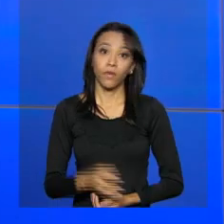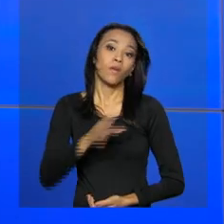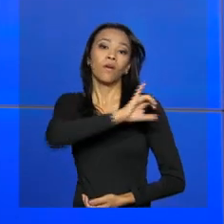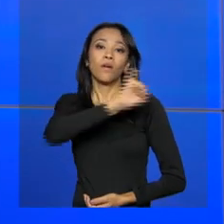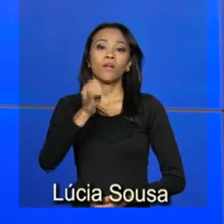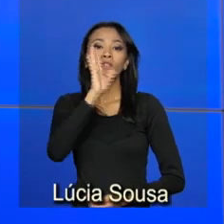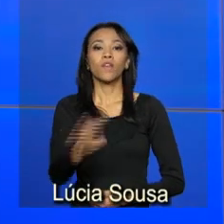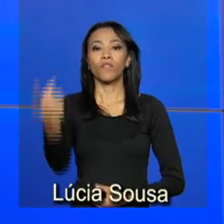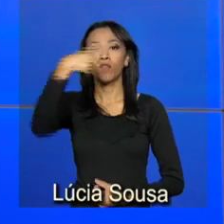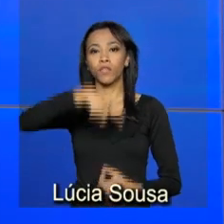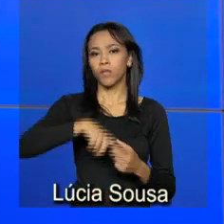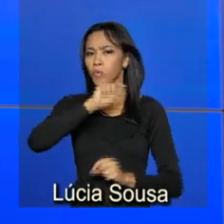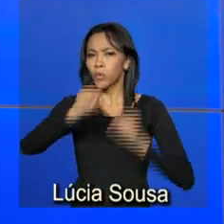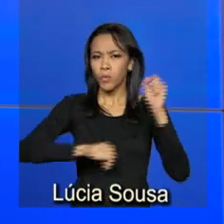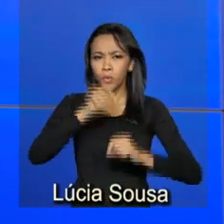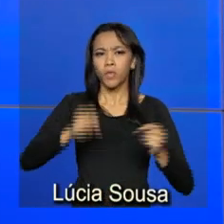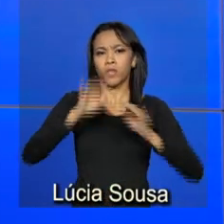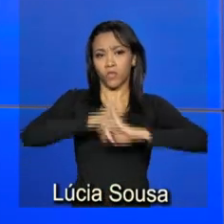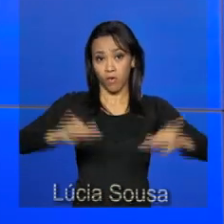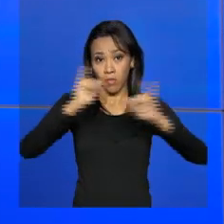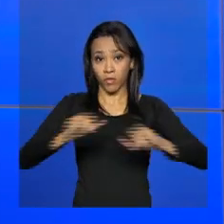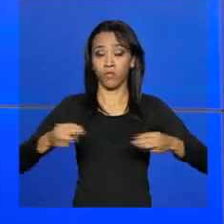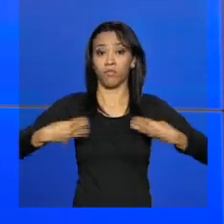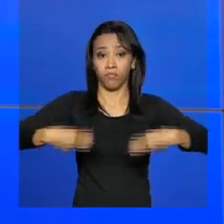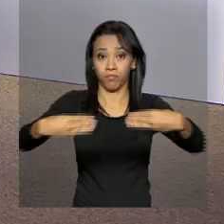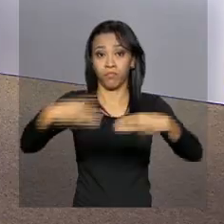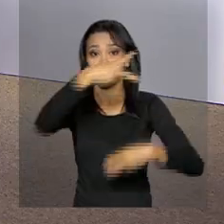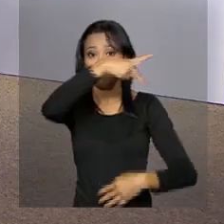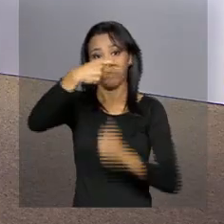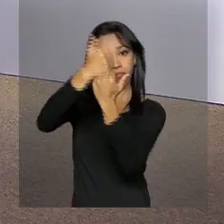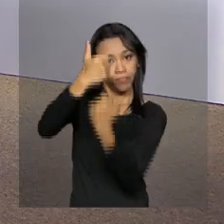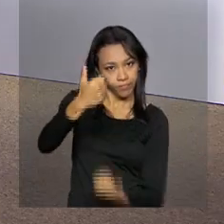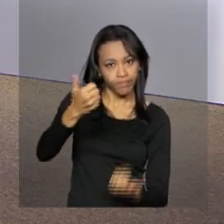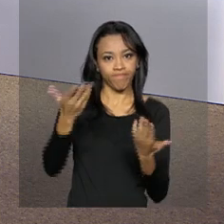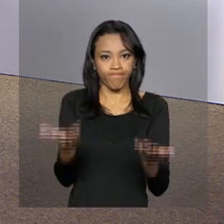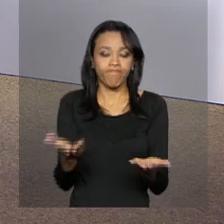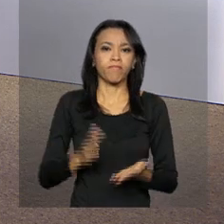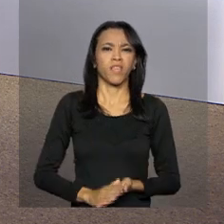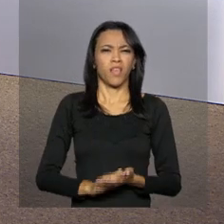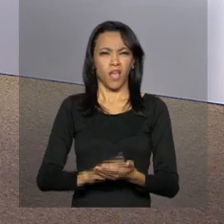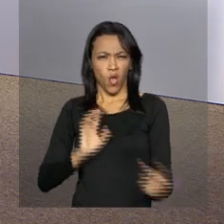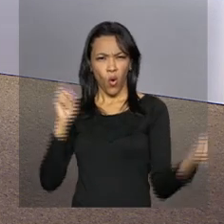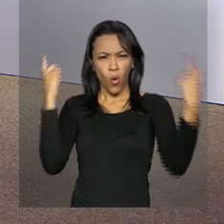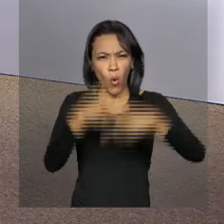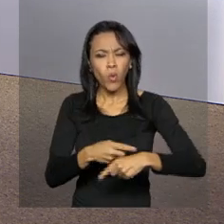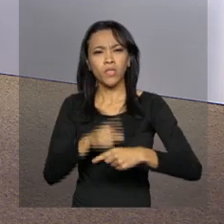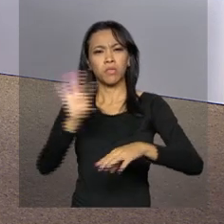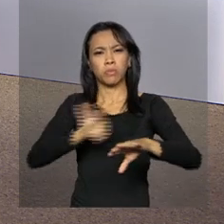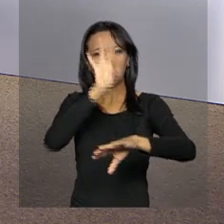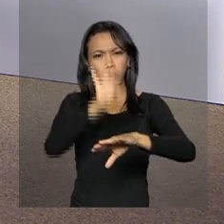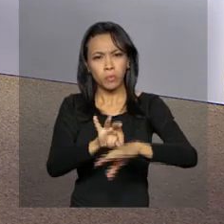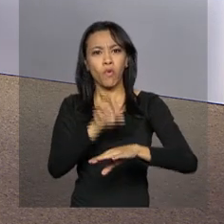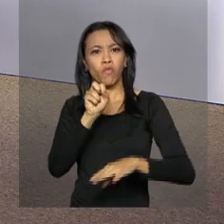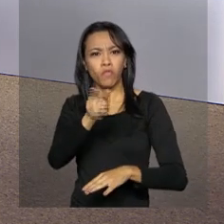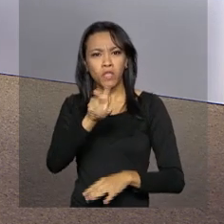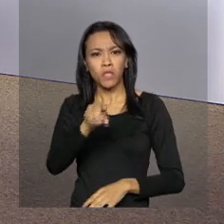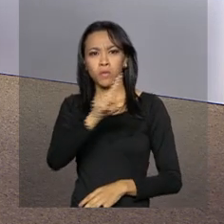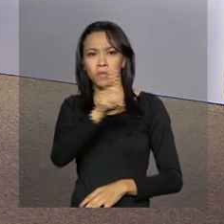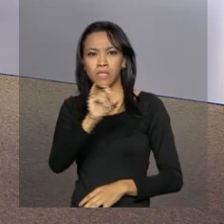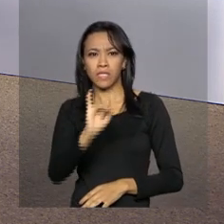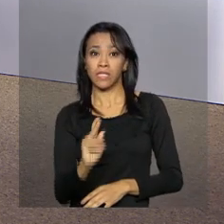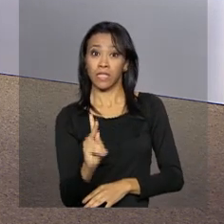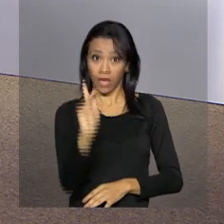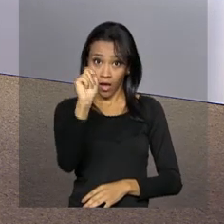Olá Voltamos com as notícias do Poder Executivo Federal combate ao vírus ica hoje profissionais de todos os